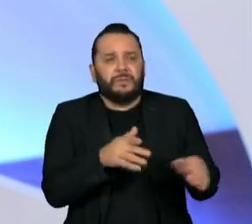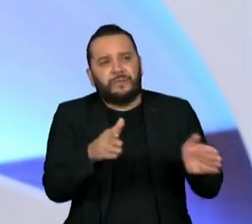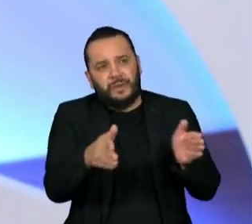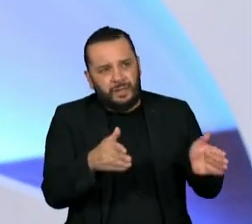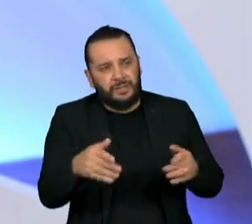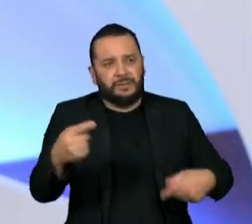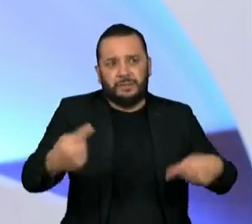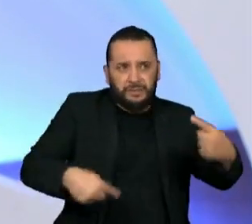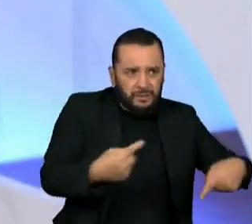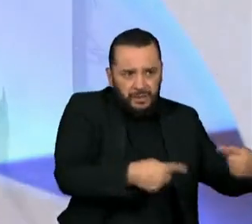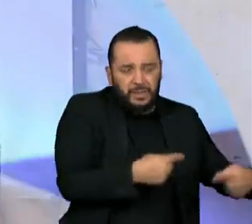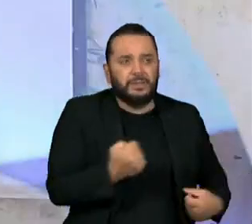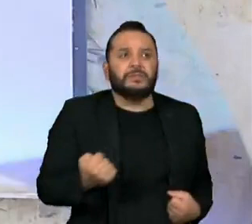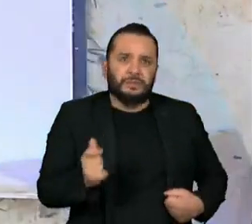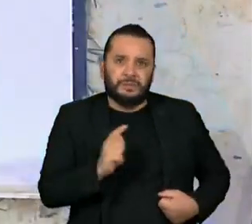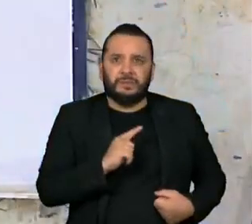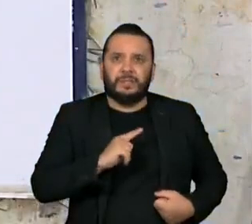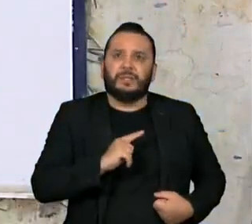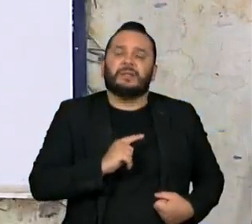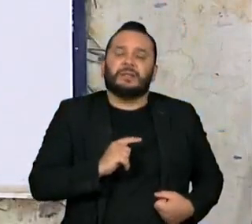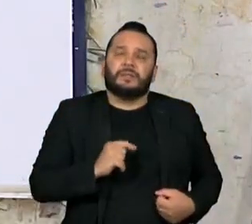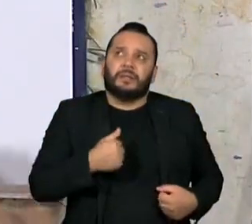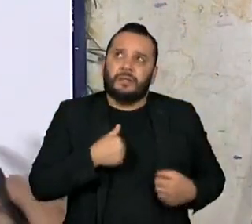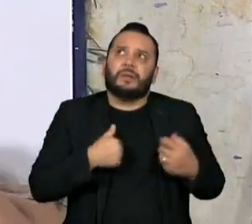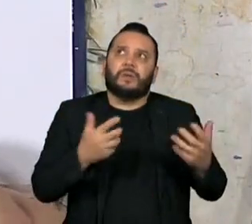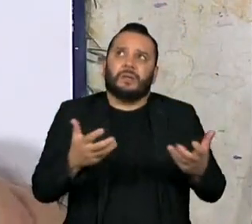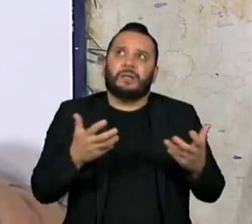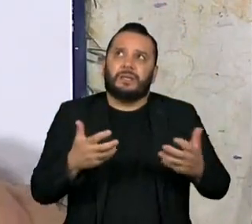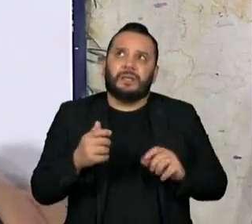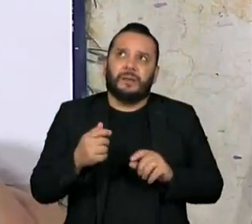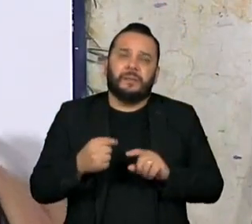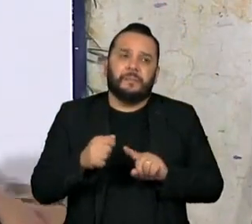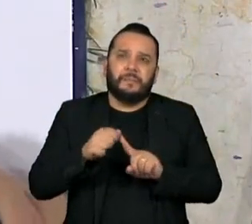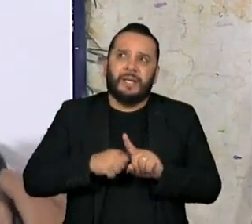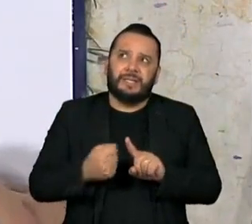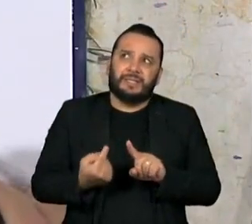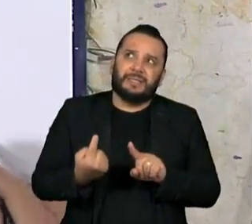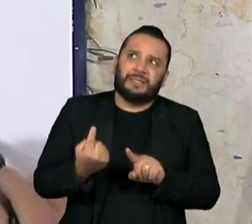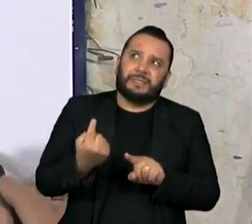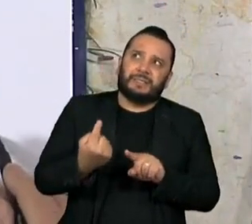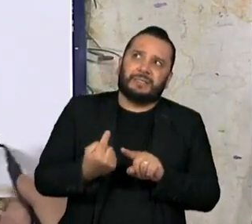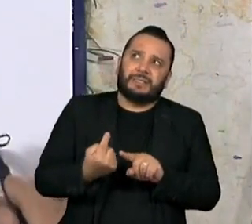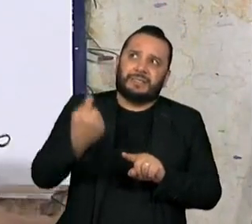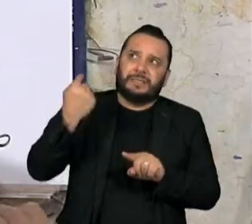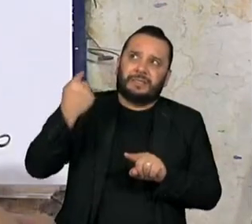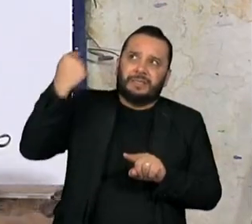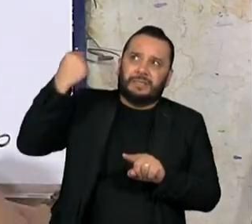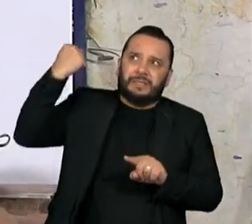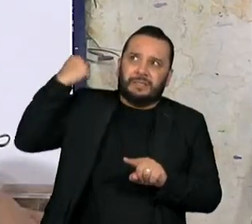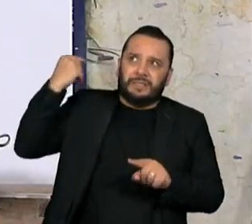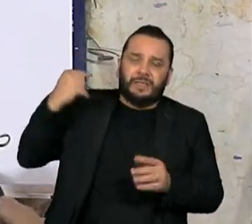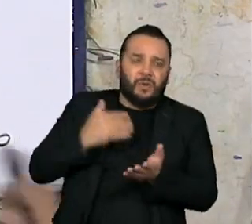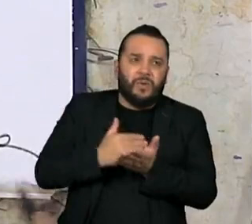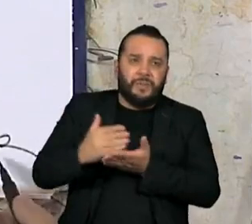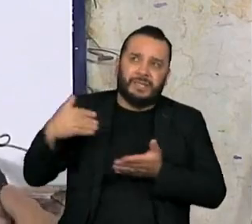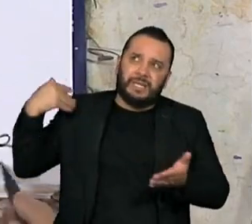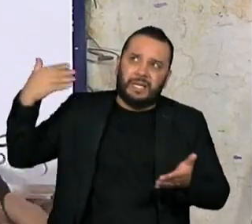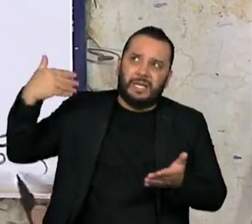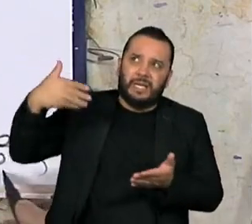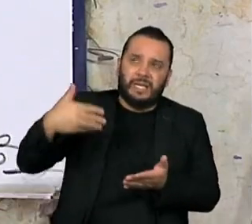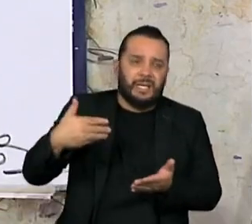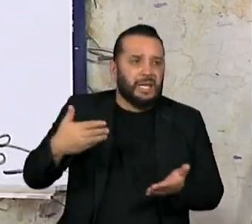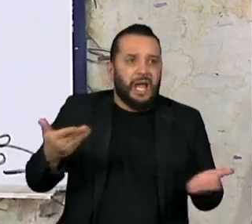debate de discussão eu gostaria que ela tivesse começado há alguns meses antes e acho que é prematuro você